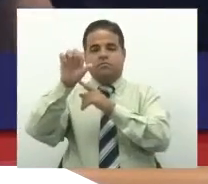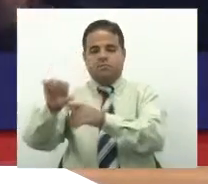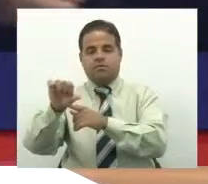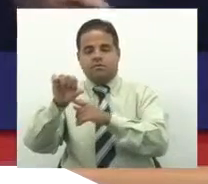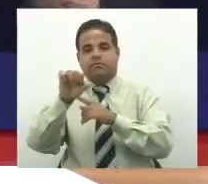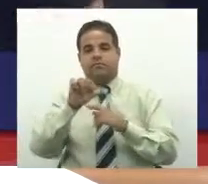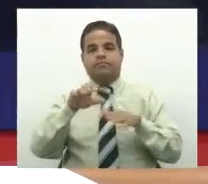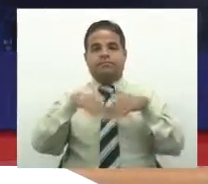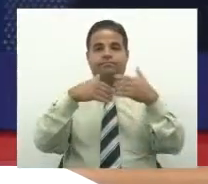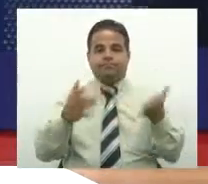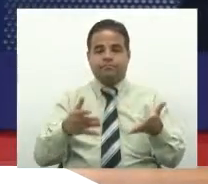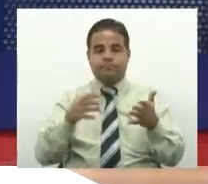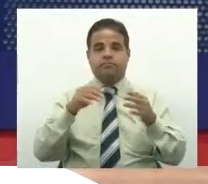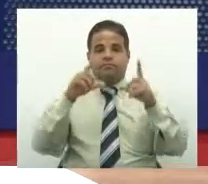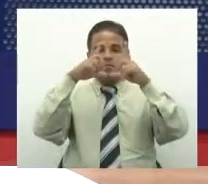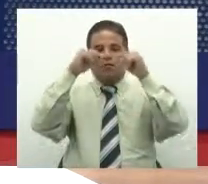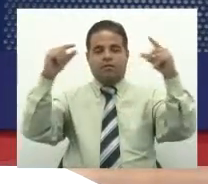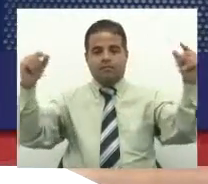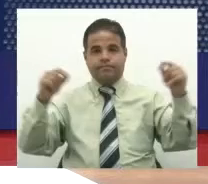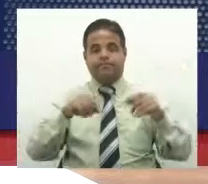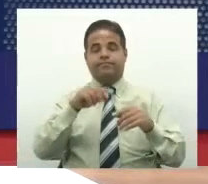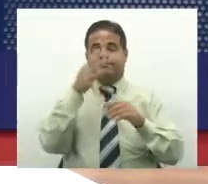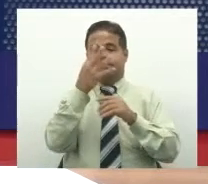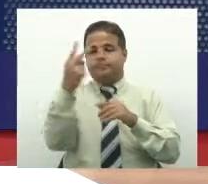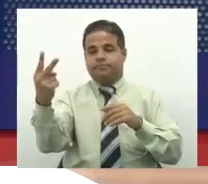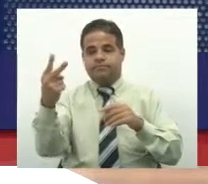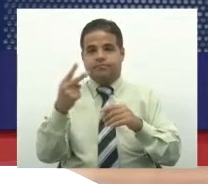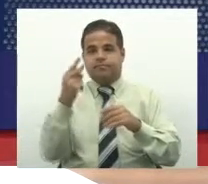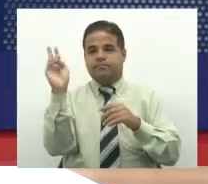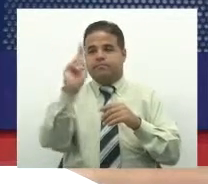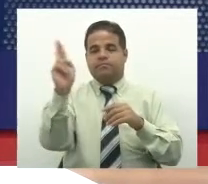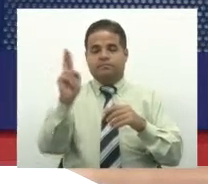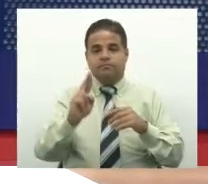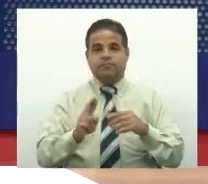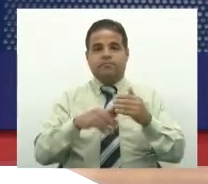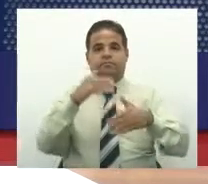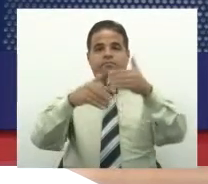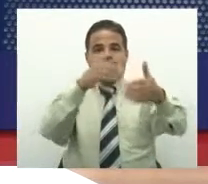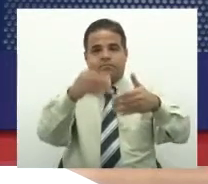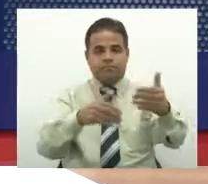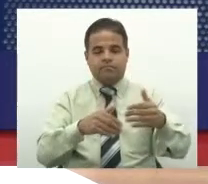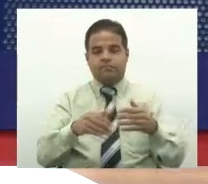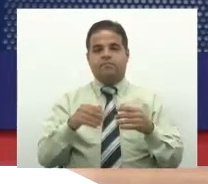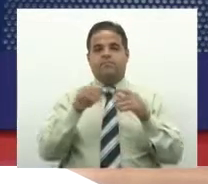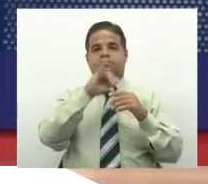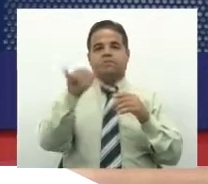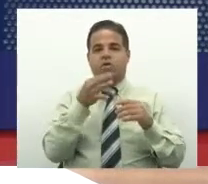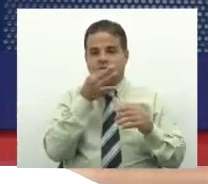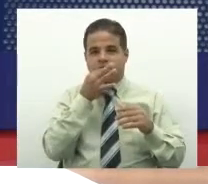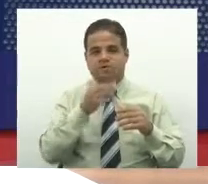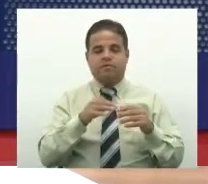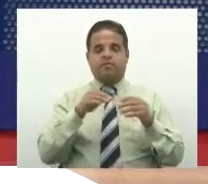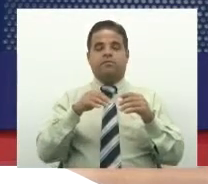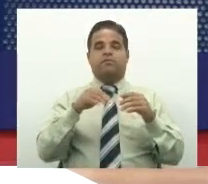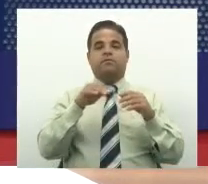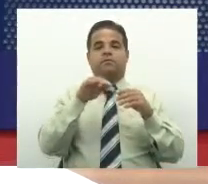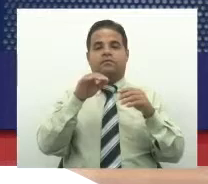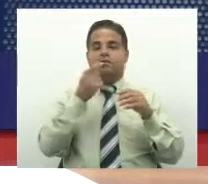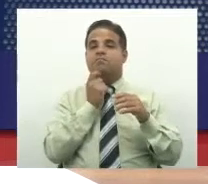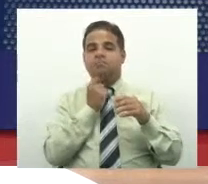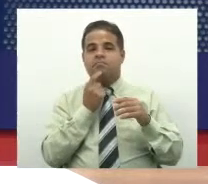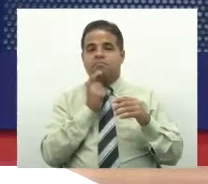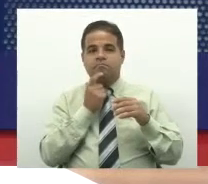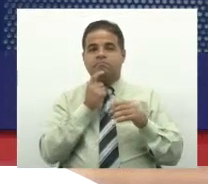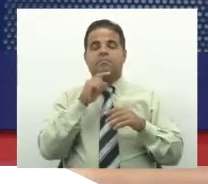ano. Brasília está no topo com R$ 42,00, depois vem São Bernardo com R$ 25,00, Jundiaí com R$ 15,00, Campinas com R$